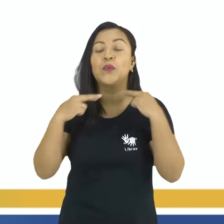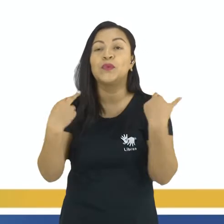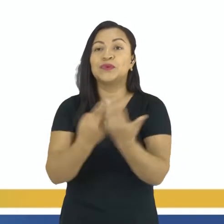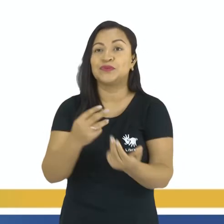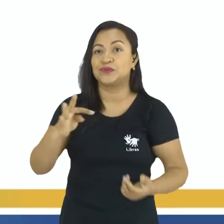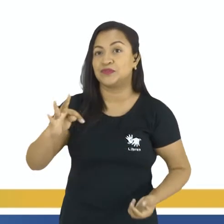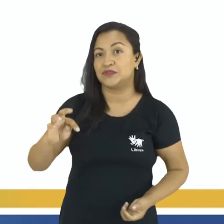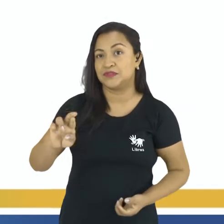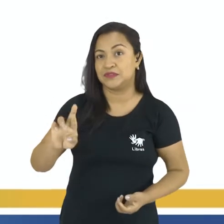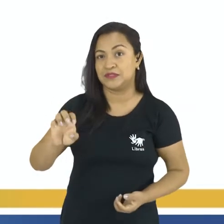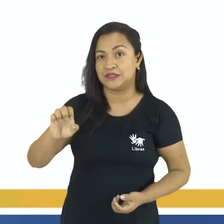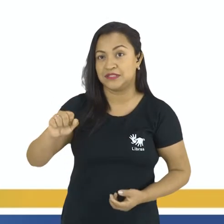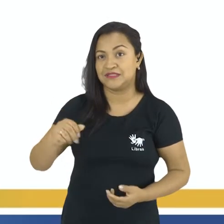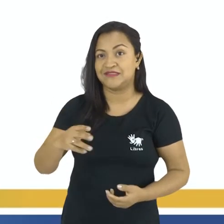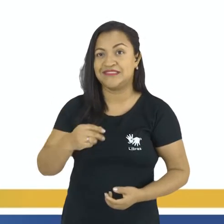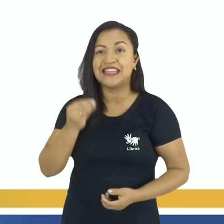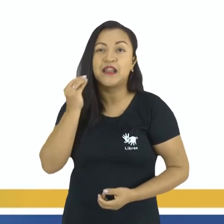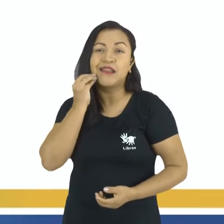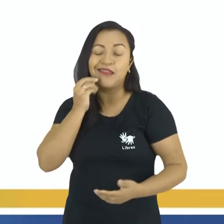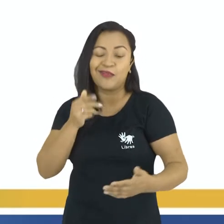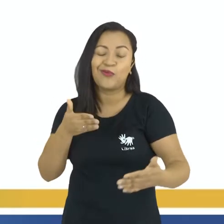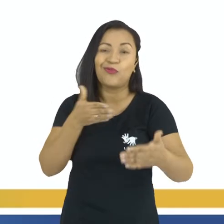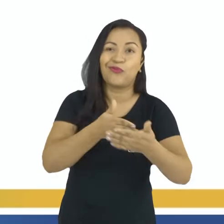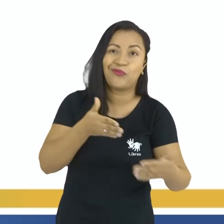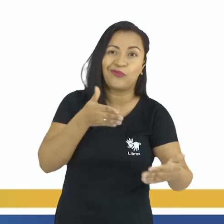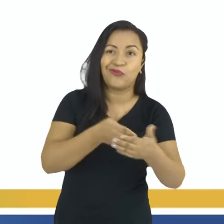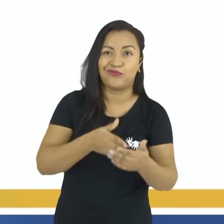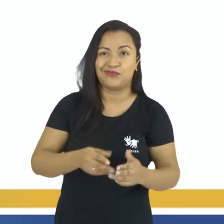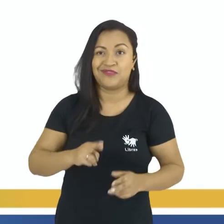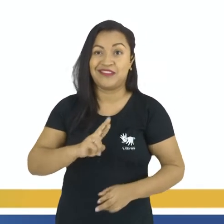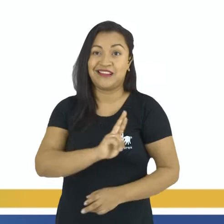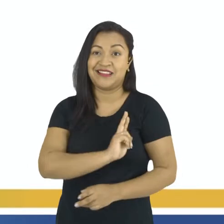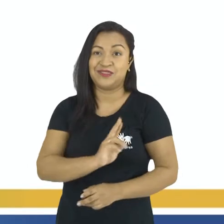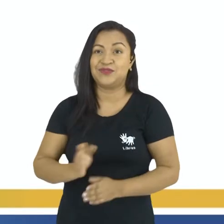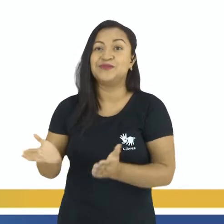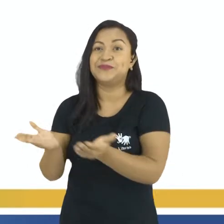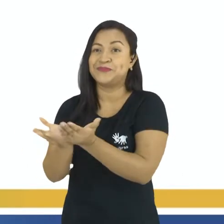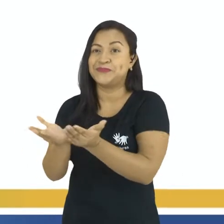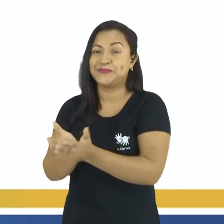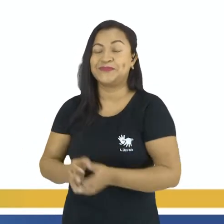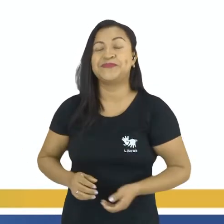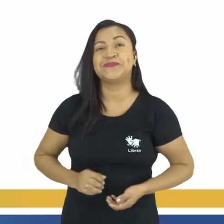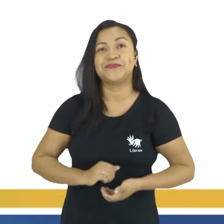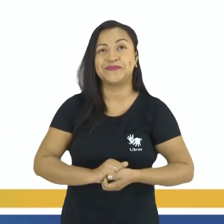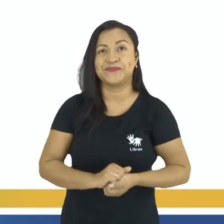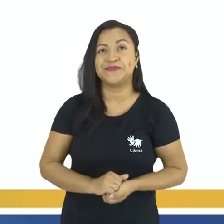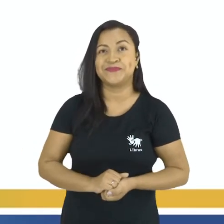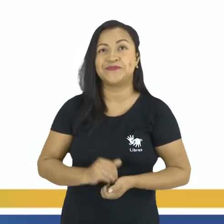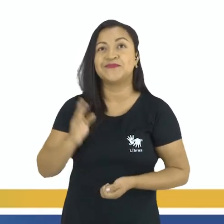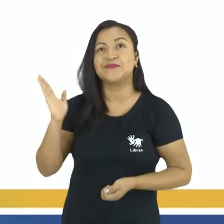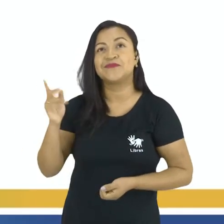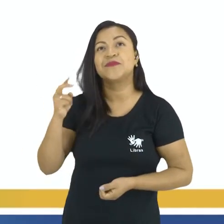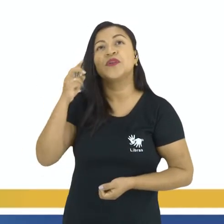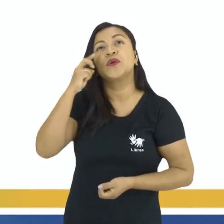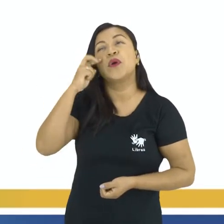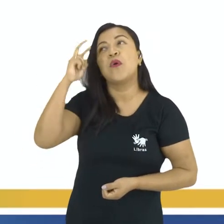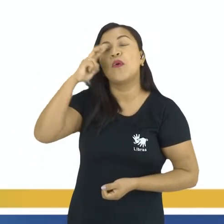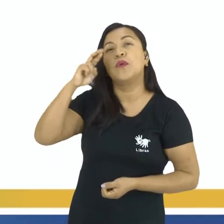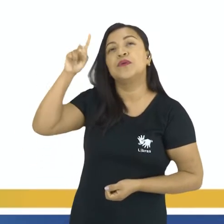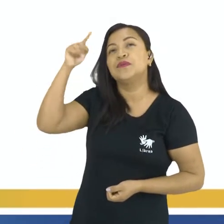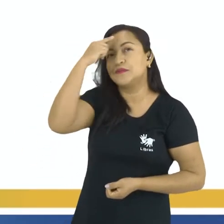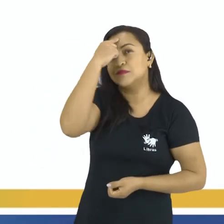tentando conter o avanço das religiões protestantes. Gente, olha só, observem